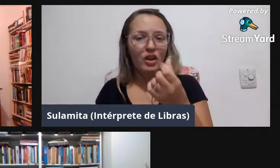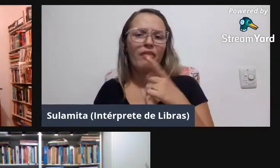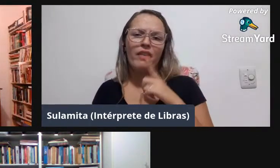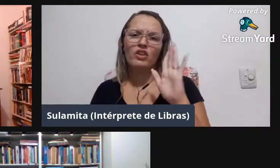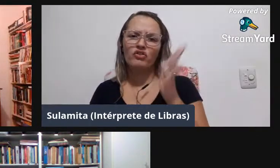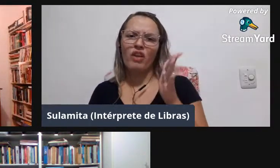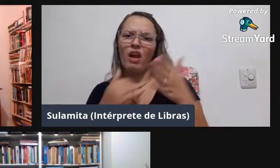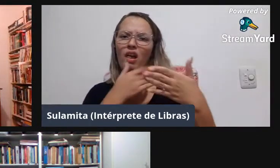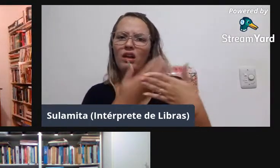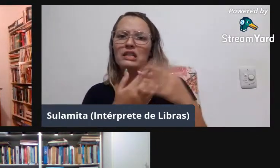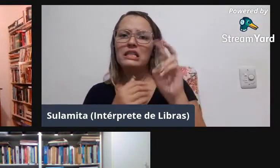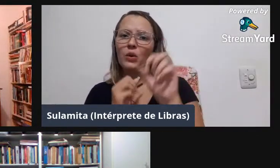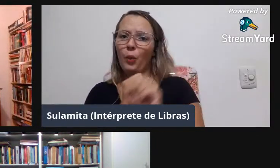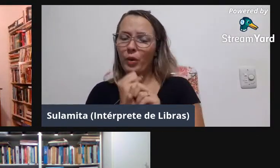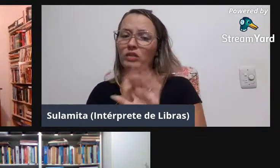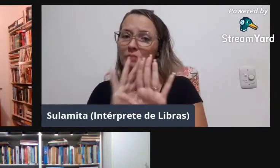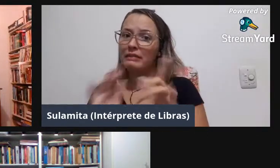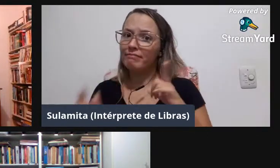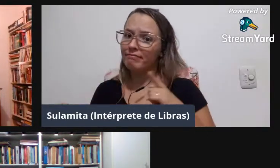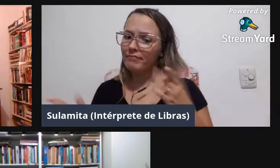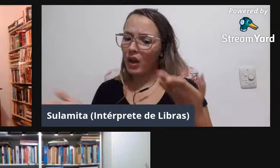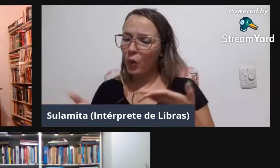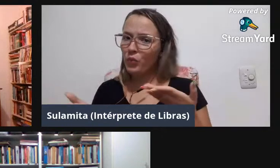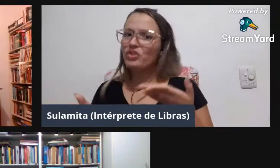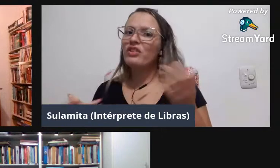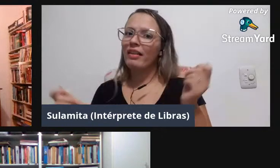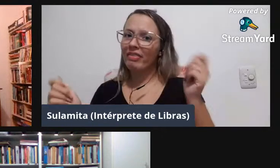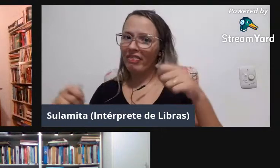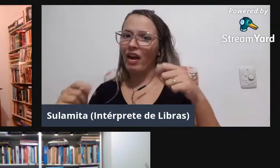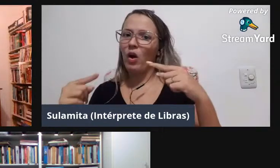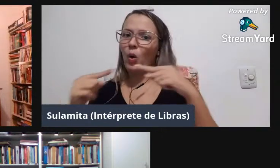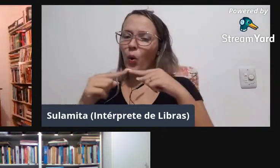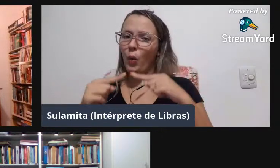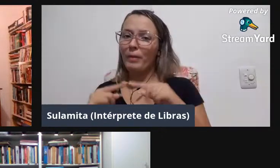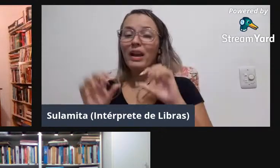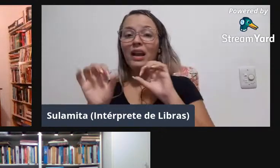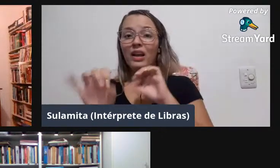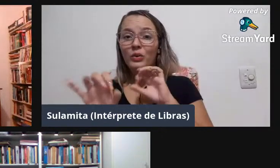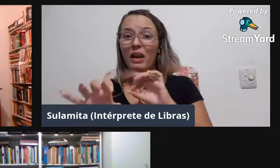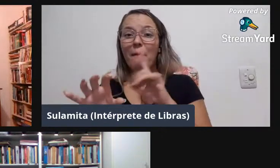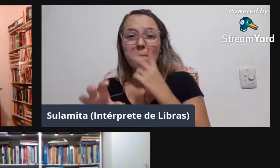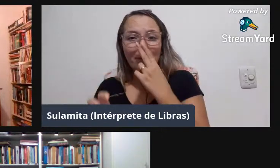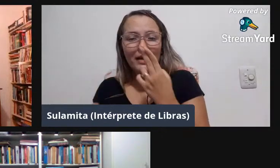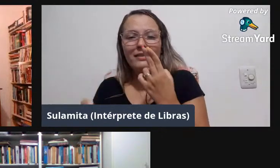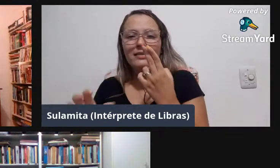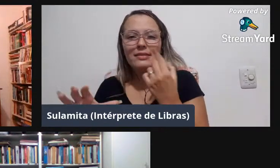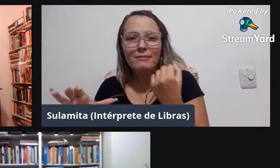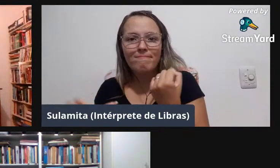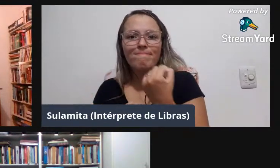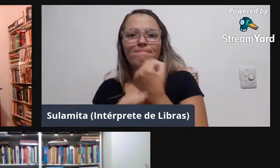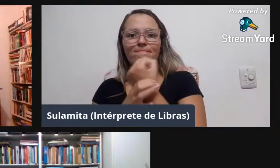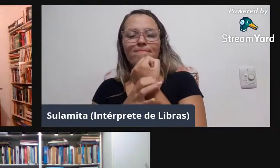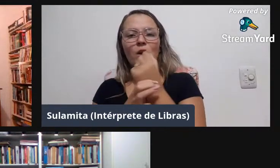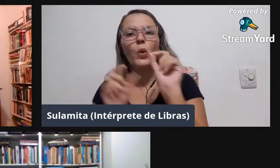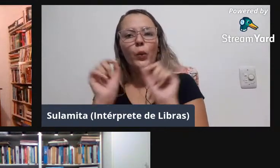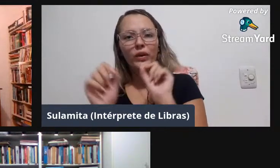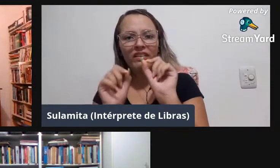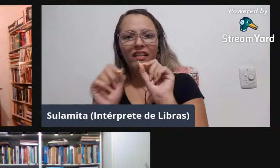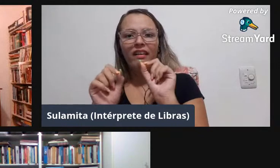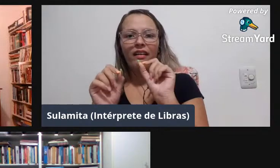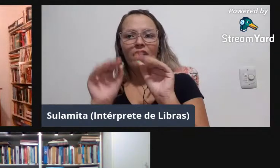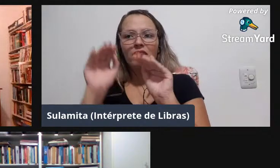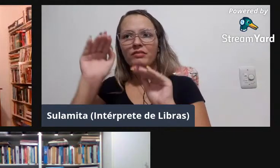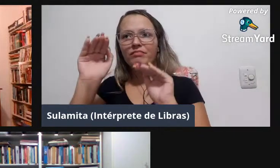é atual, que diz assim: educação reforça desigualdades entre brancos e negros, diz estudo.